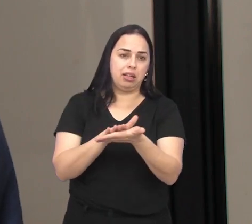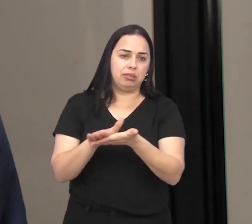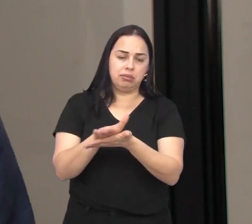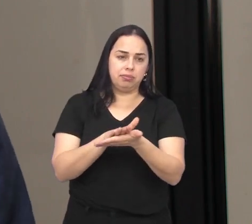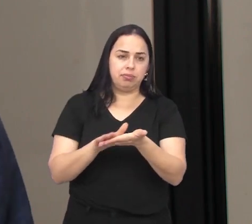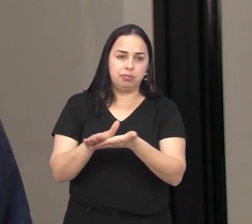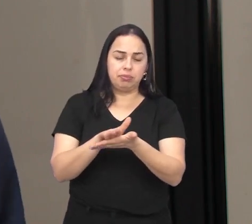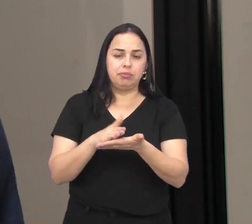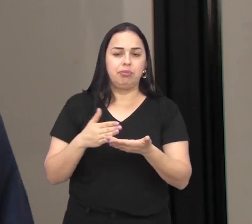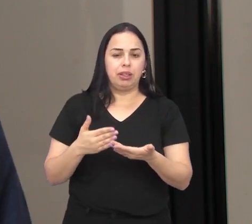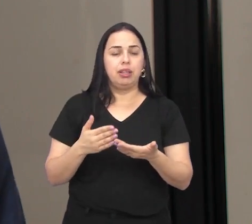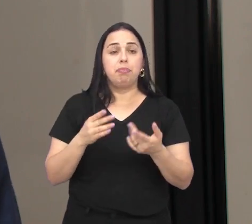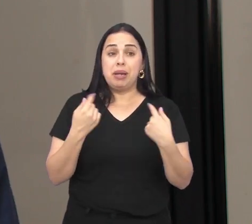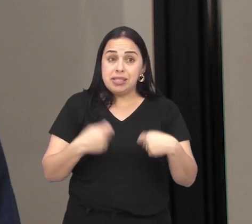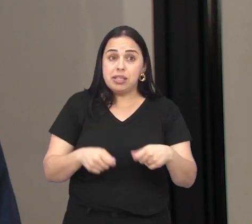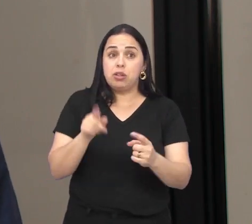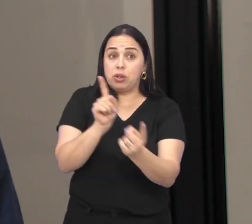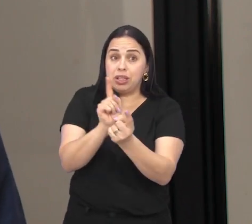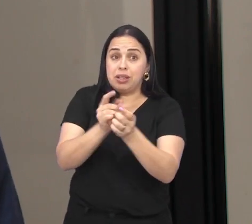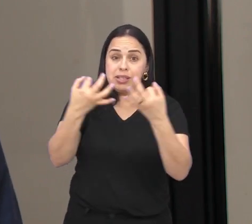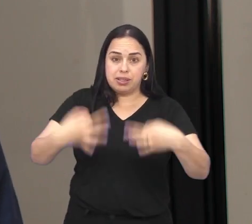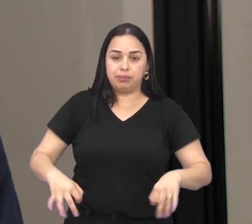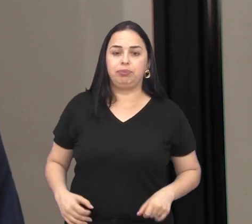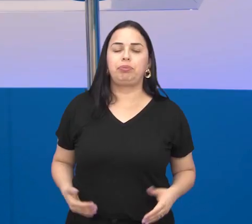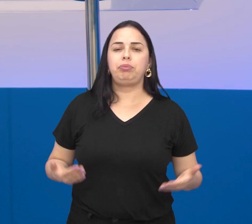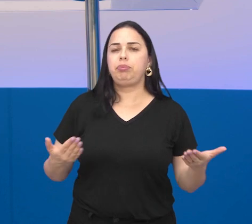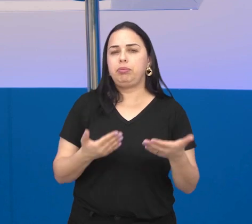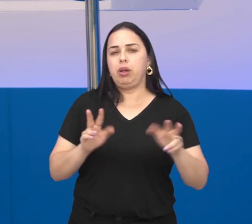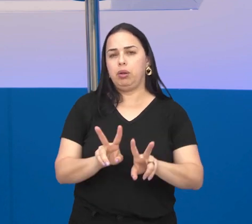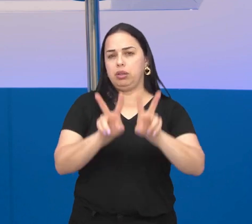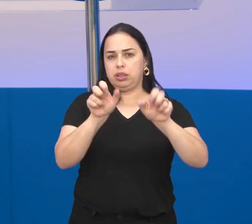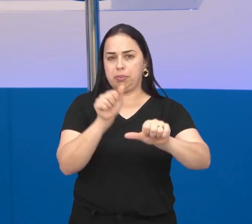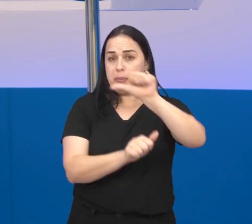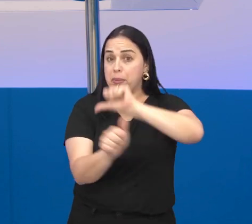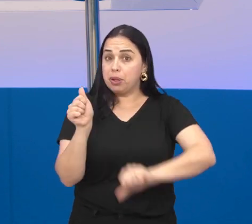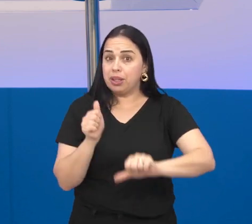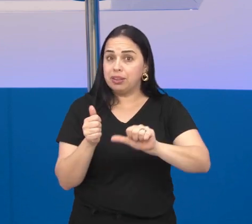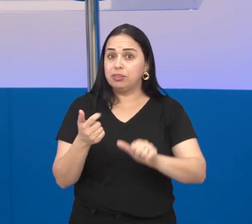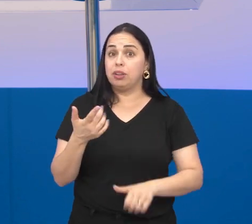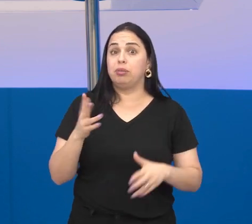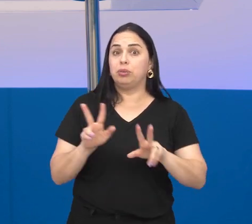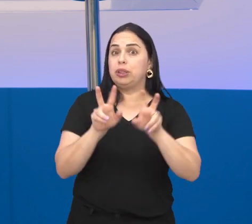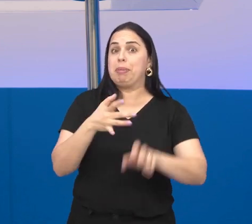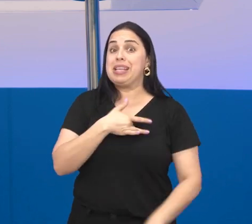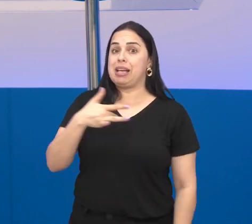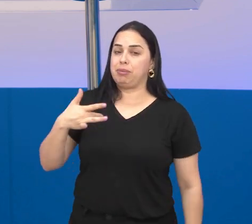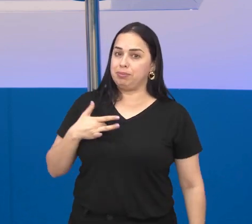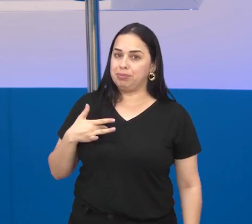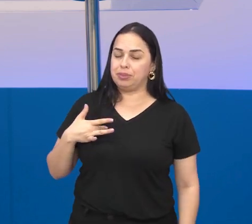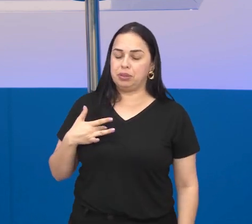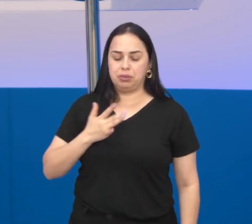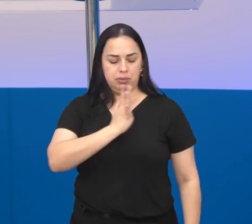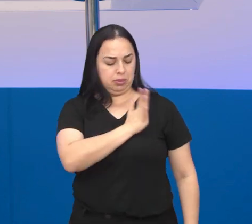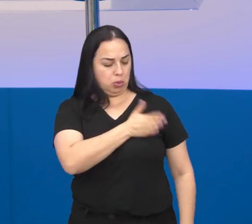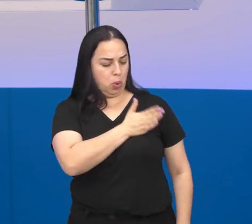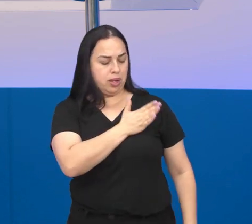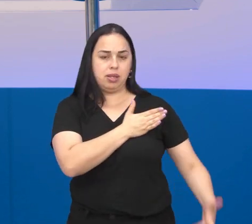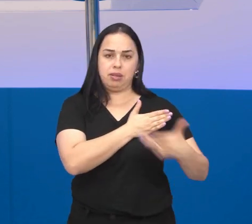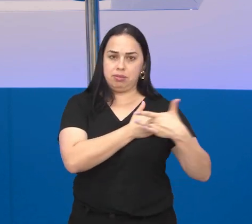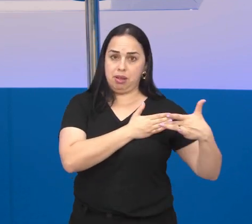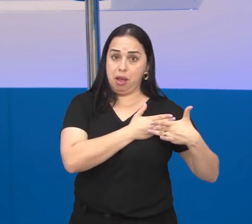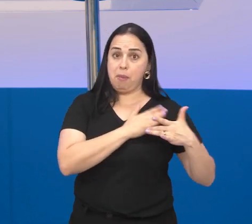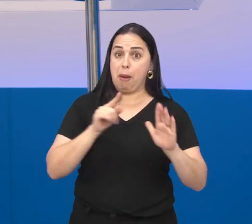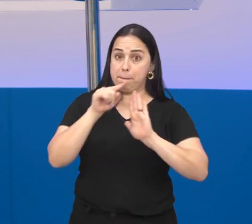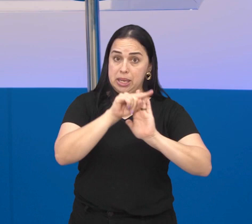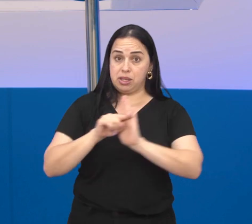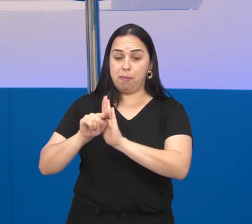população em não atender a população de forma correta. Agora a gente muda um pouco de assunto, vamos falar de saúde e a saúde do